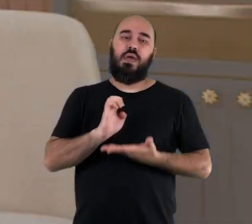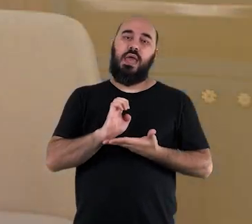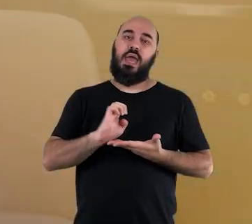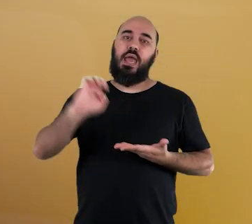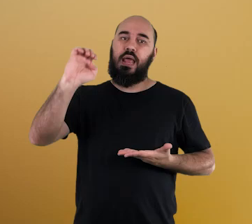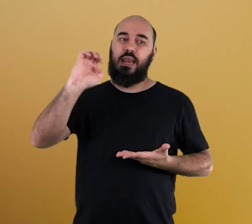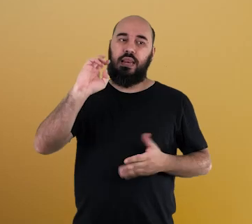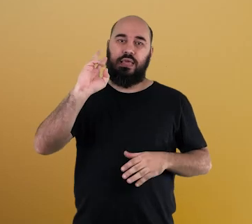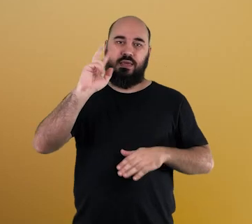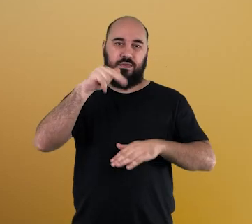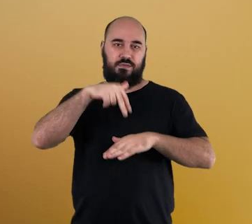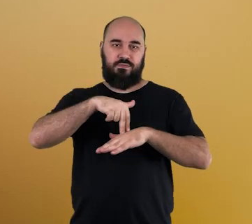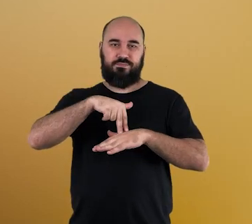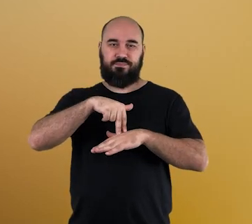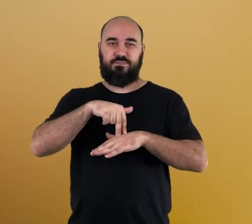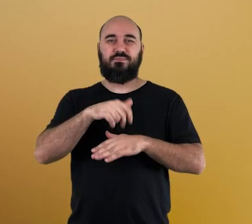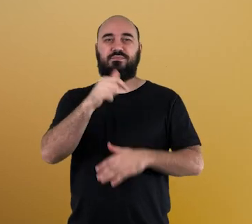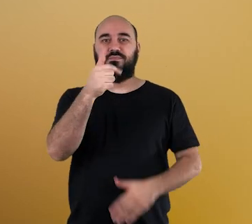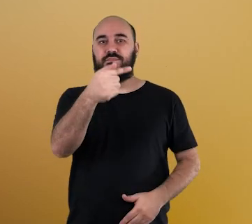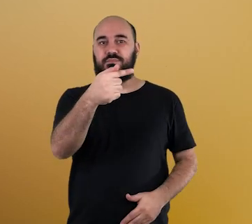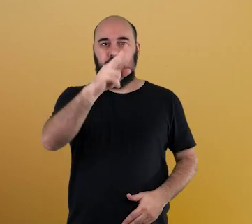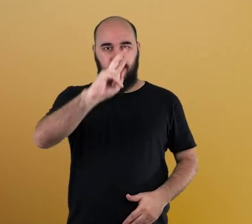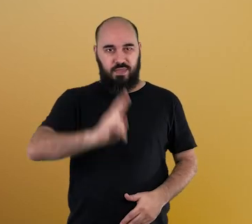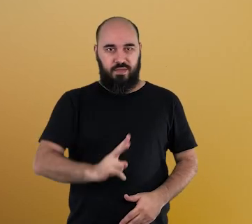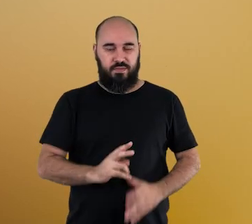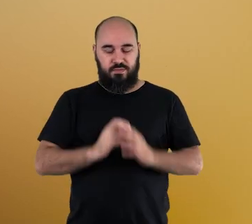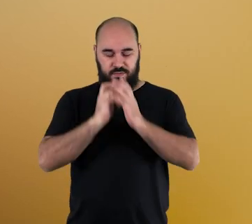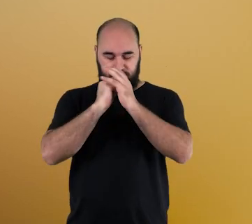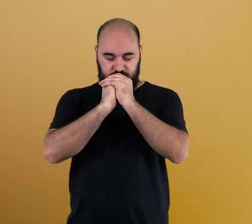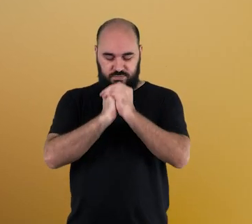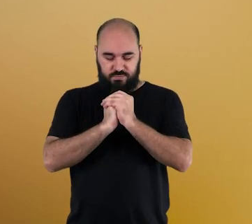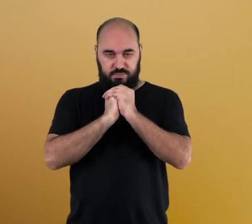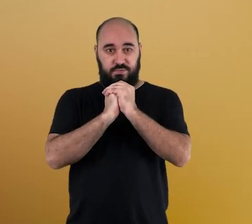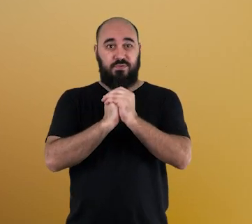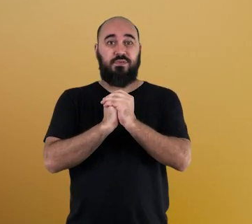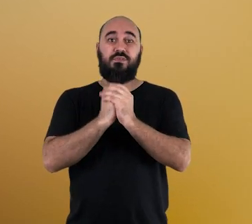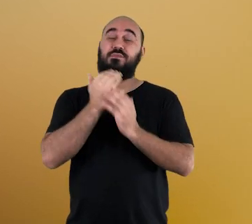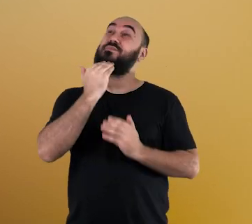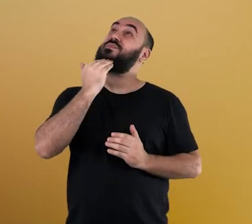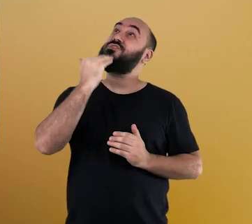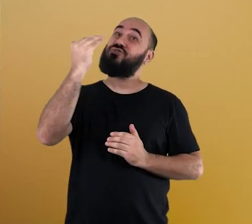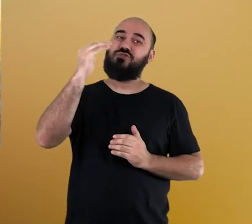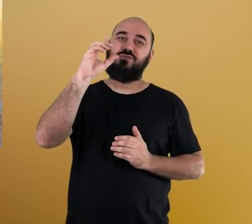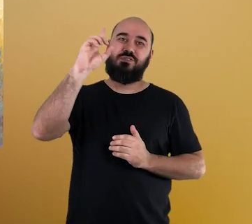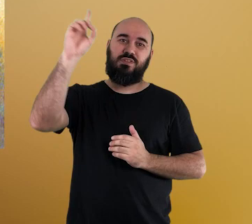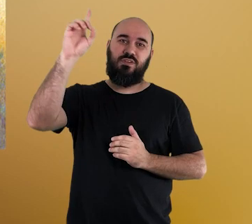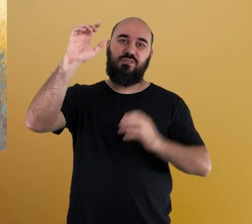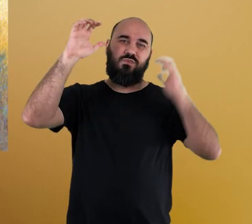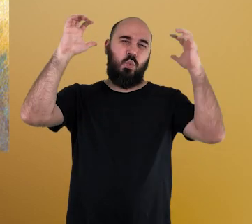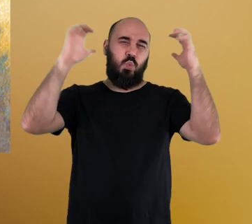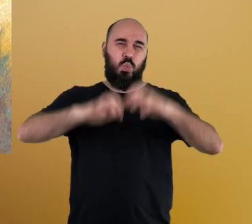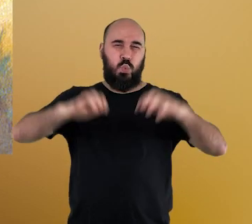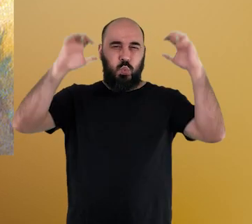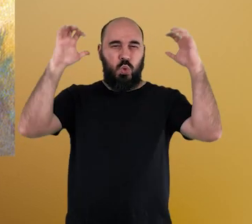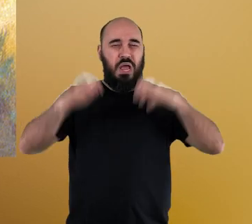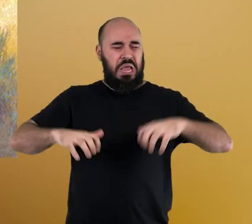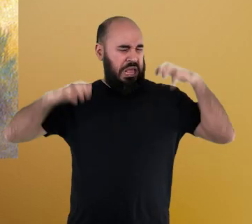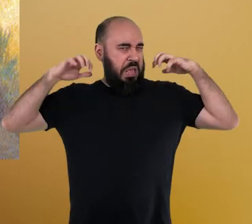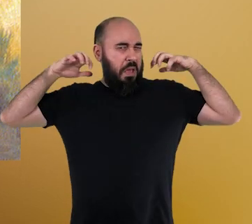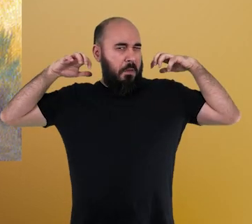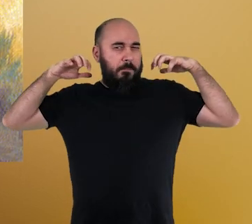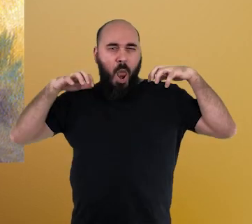Carmelo, por 7 vezes, ele orou a Deus e clamou para que Deus mandasse a chuva, conforme a